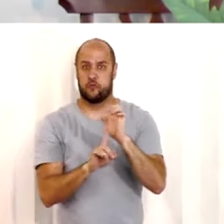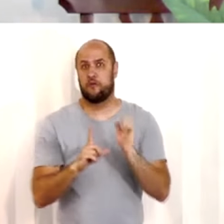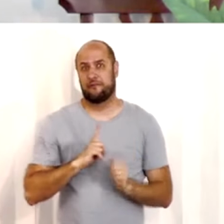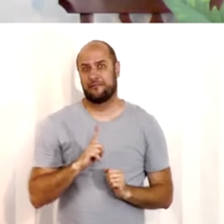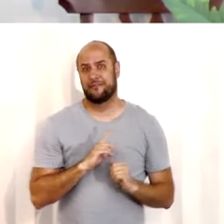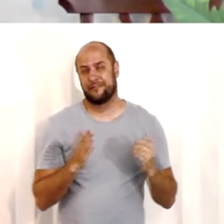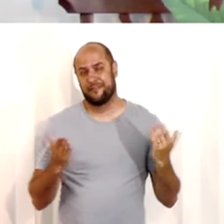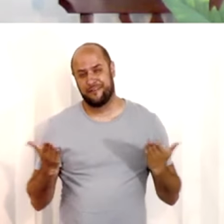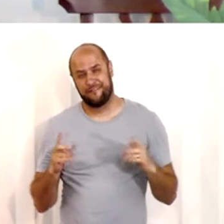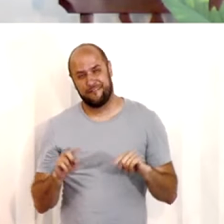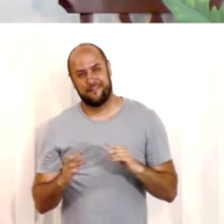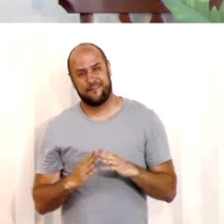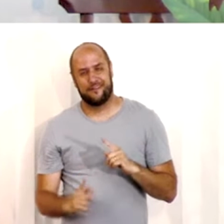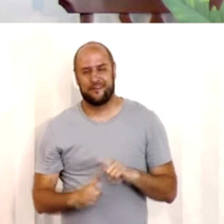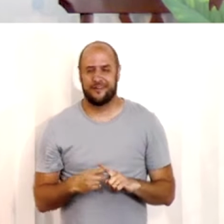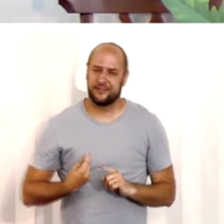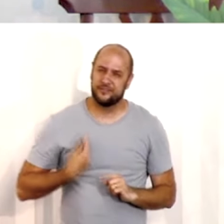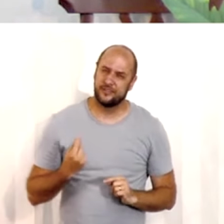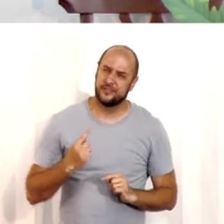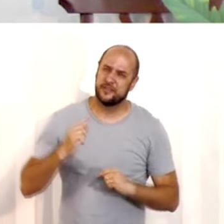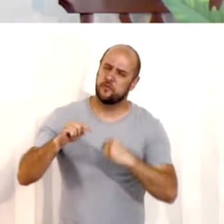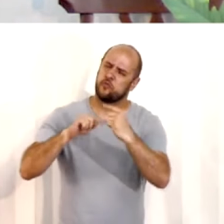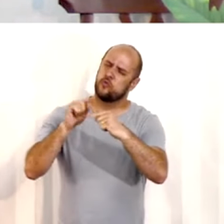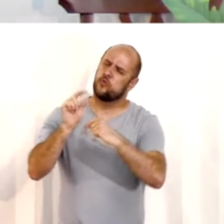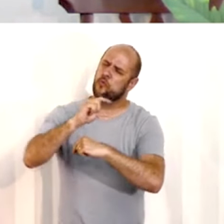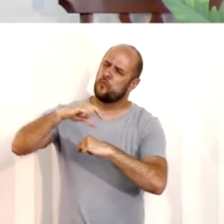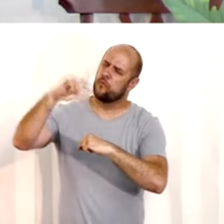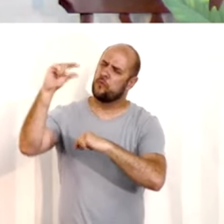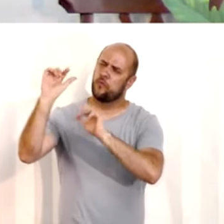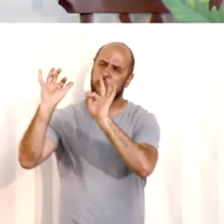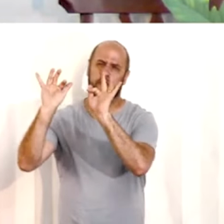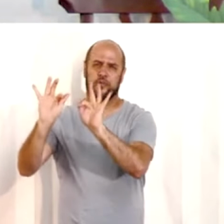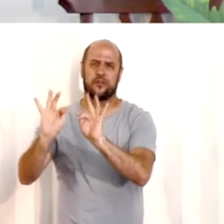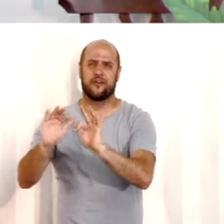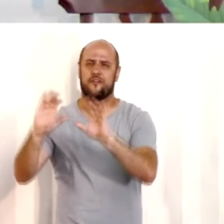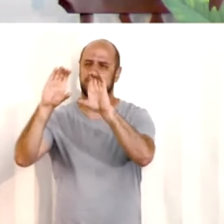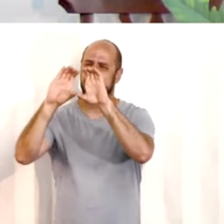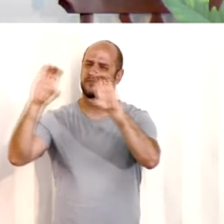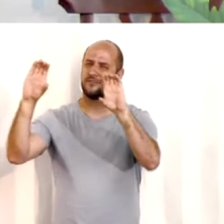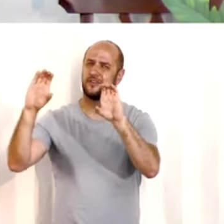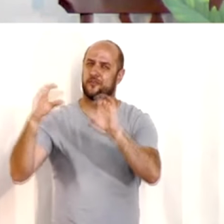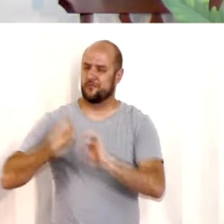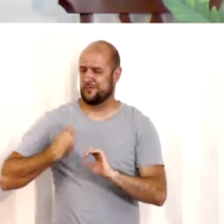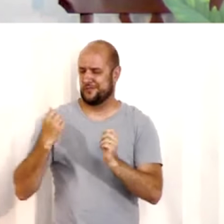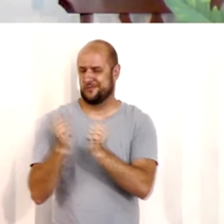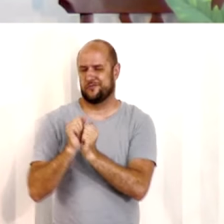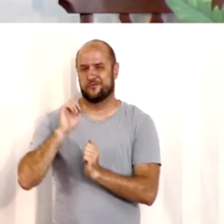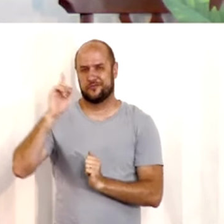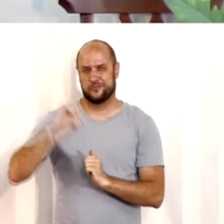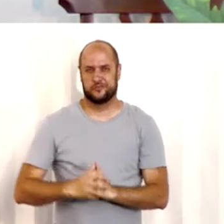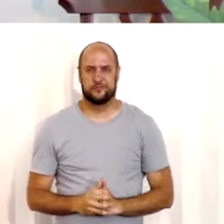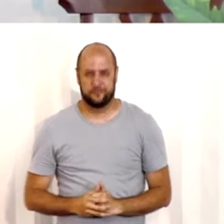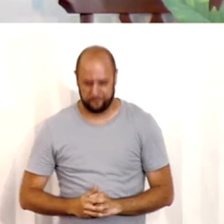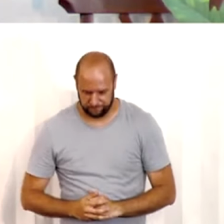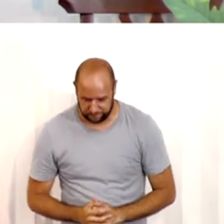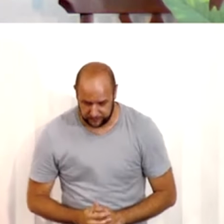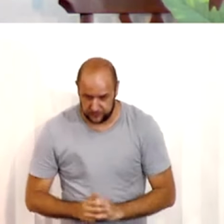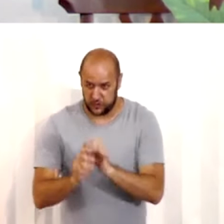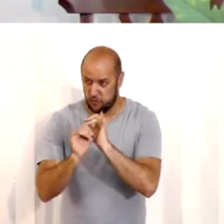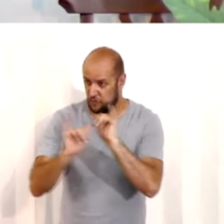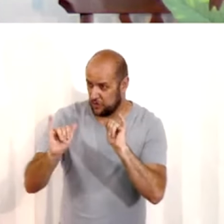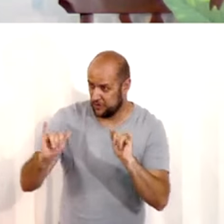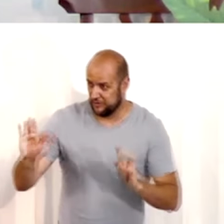dominical, tantas coisas, e lá ao final, a morada de Deus, o céu de Deus. Eu sei que enquanto eu converso com as